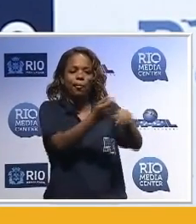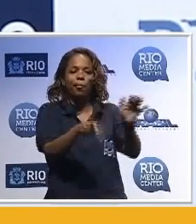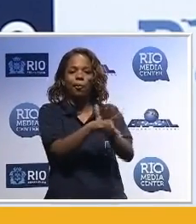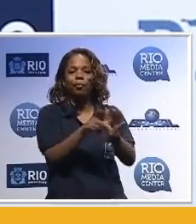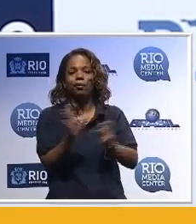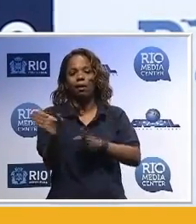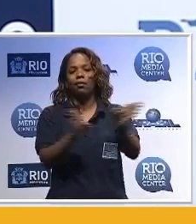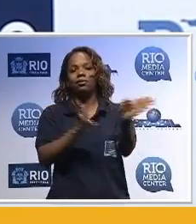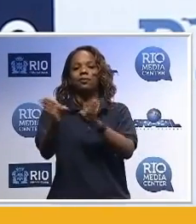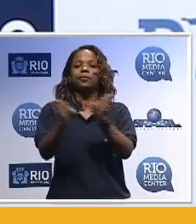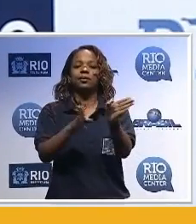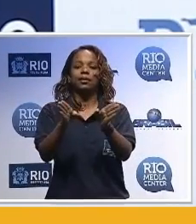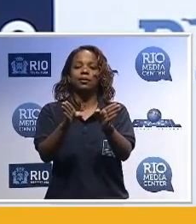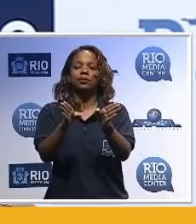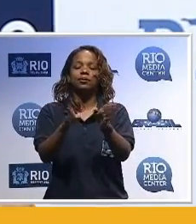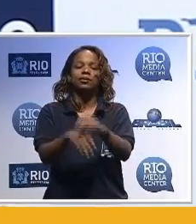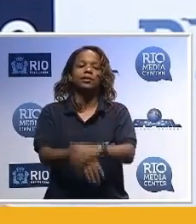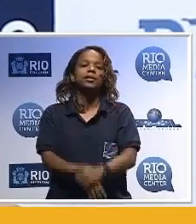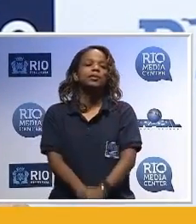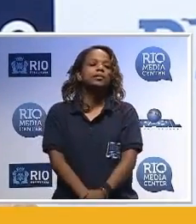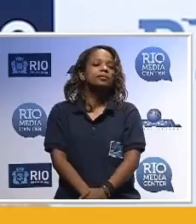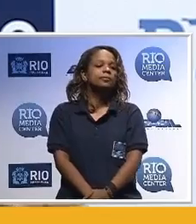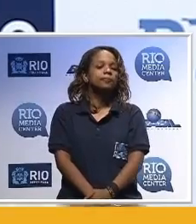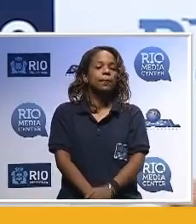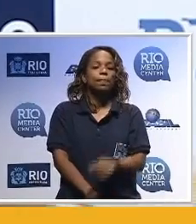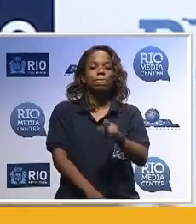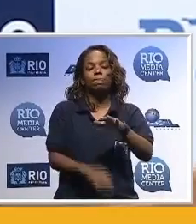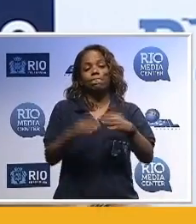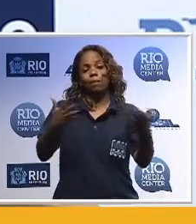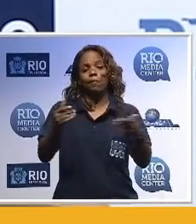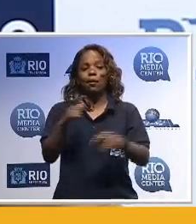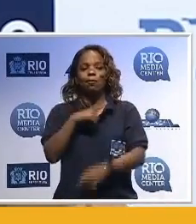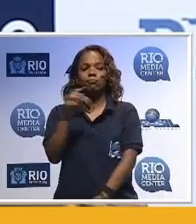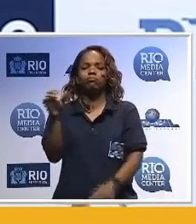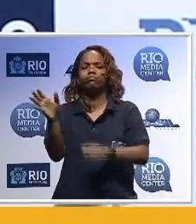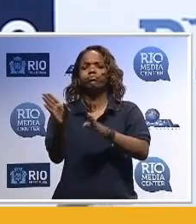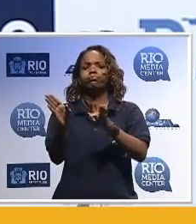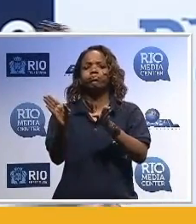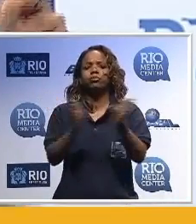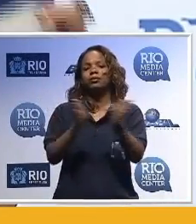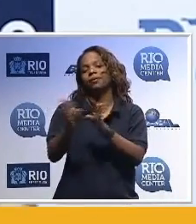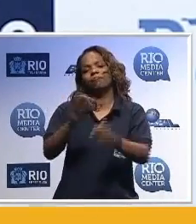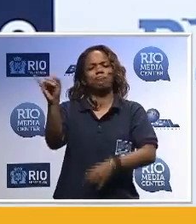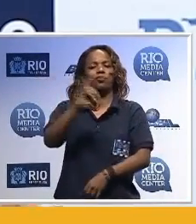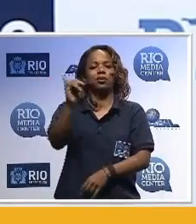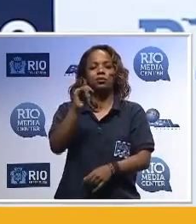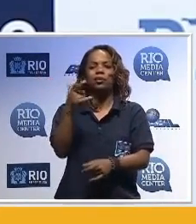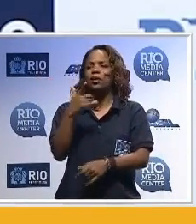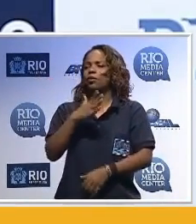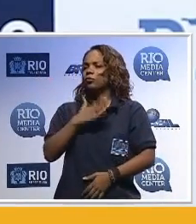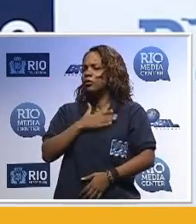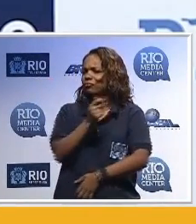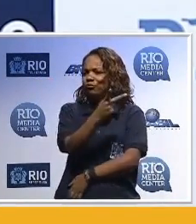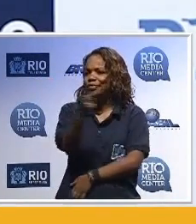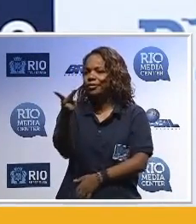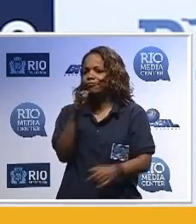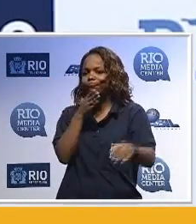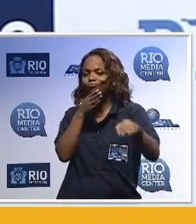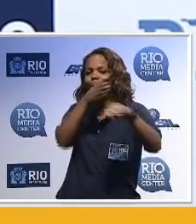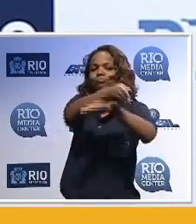categoria Acessibilidade na Web. Então, sim, é uma ferramenta muito interessante, eu gostaria que depois vocês acessassem para conhecer,